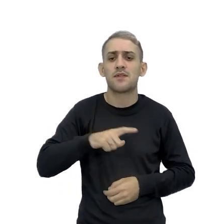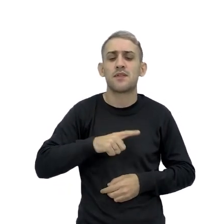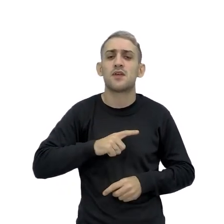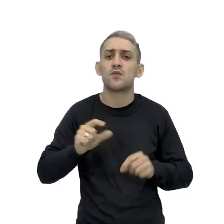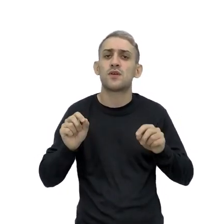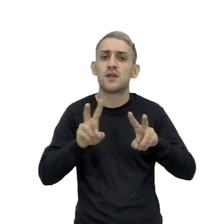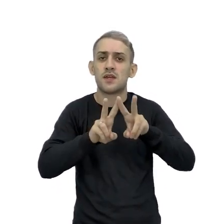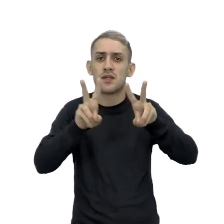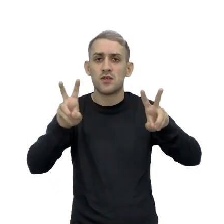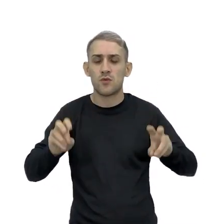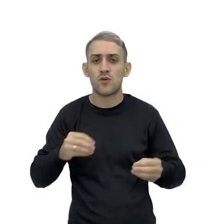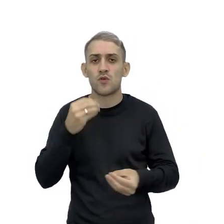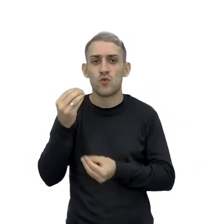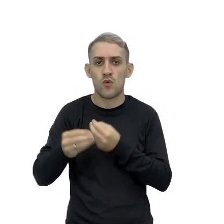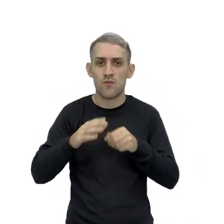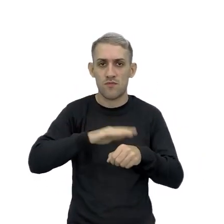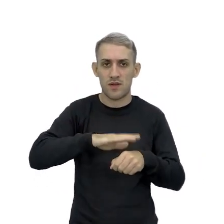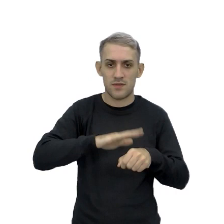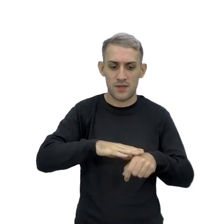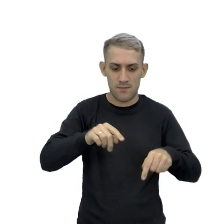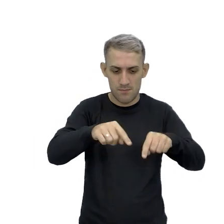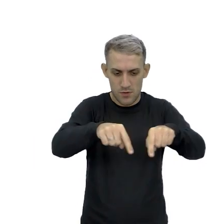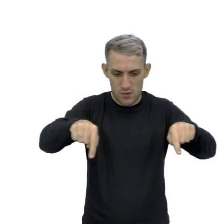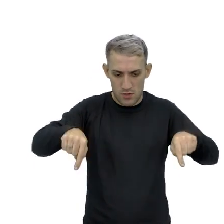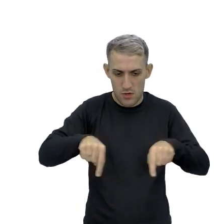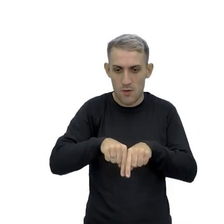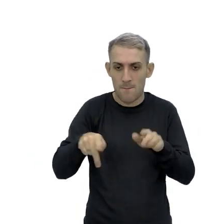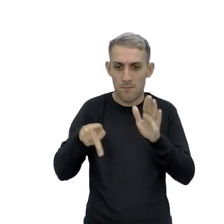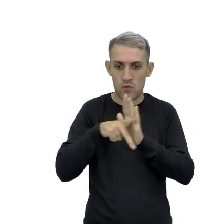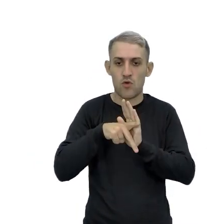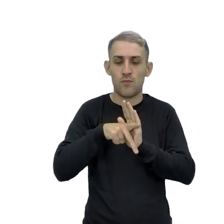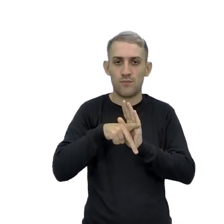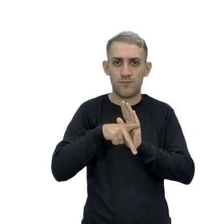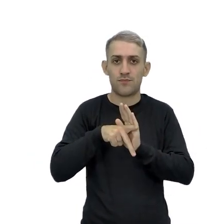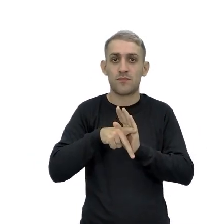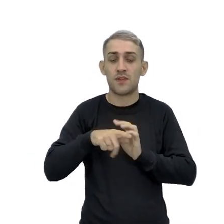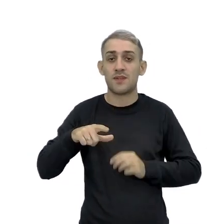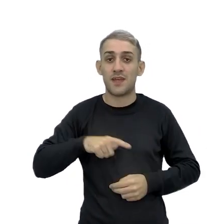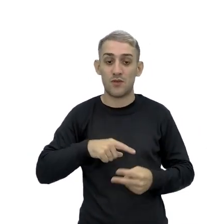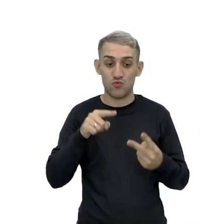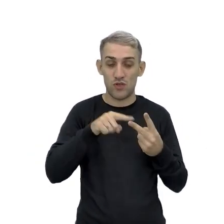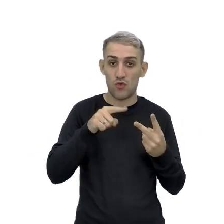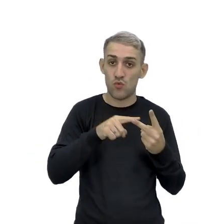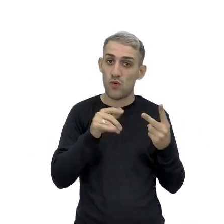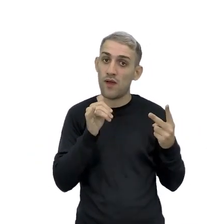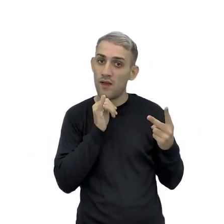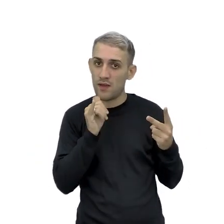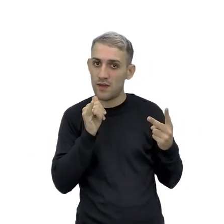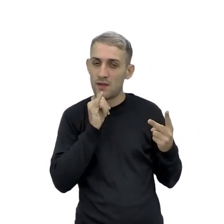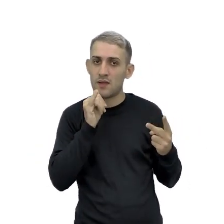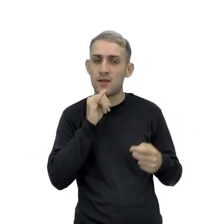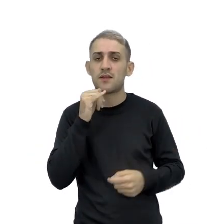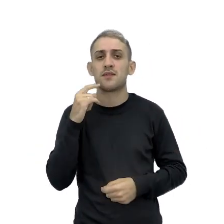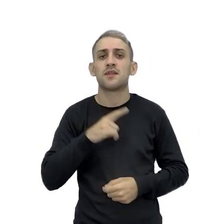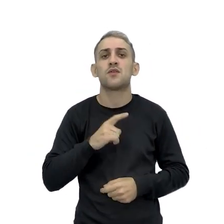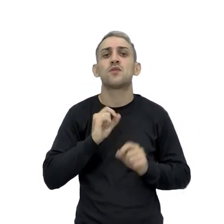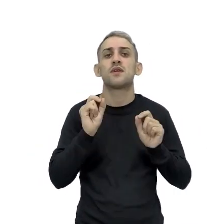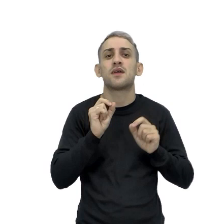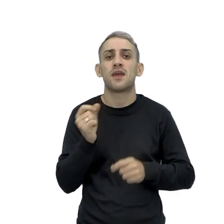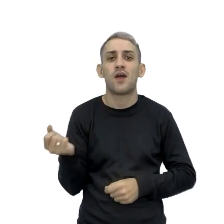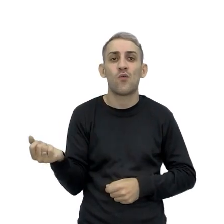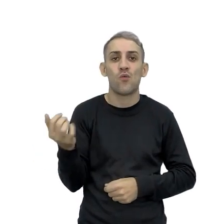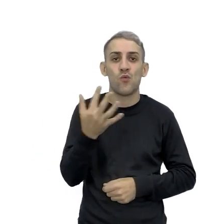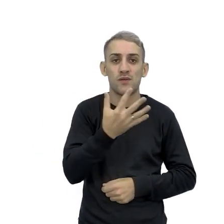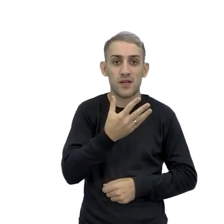estamos falando da configuração retangular, percebem? No segundo exemplo, então, nós temos a quantidade